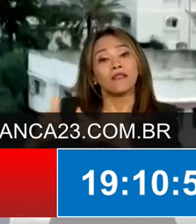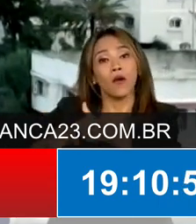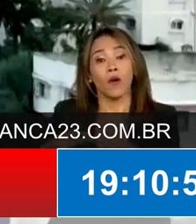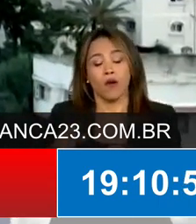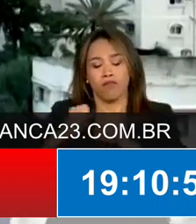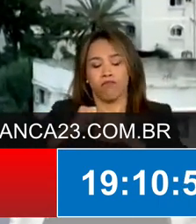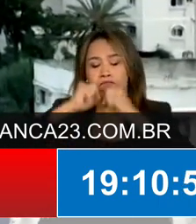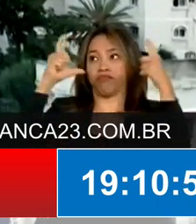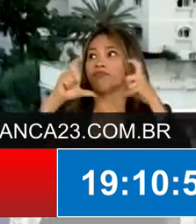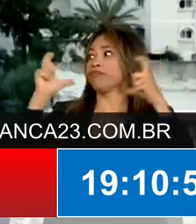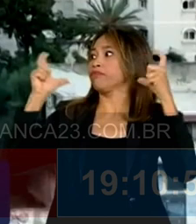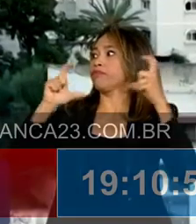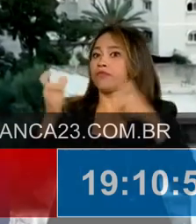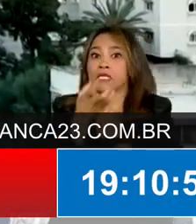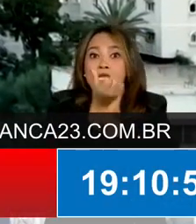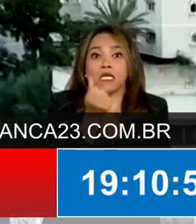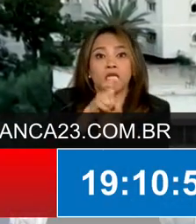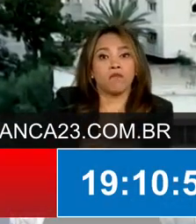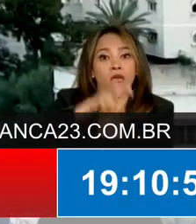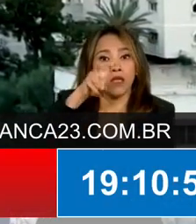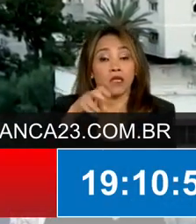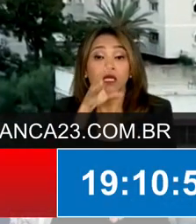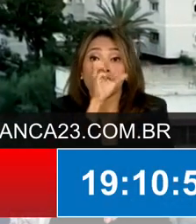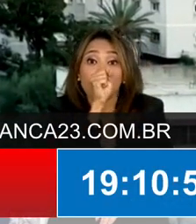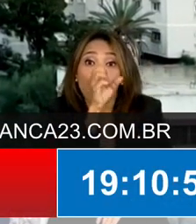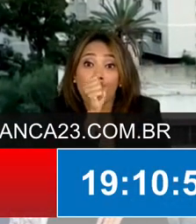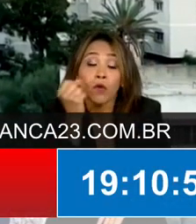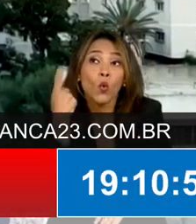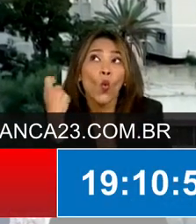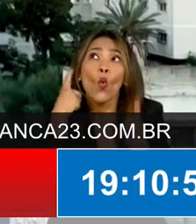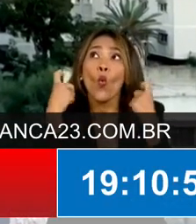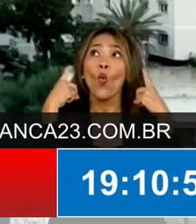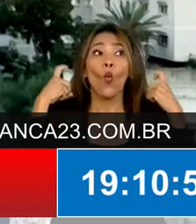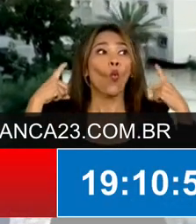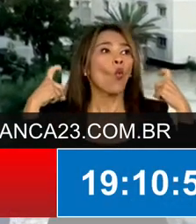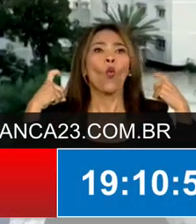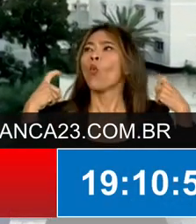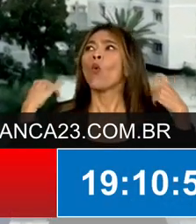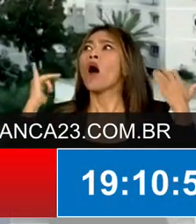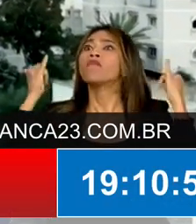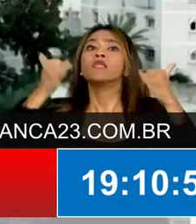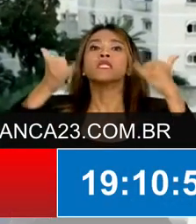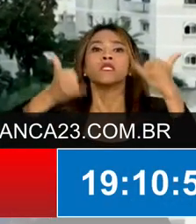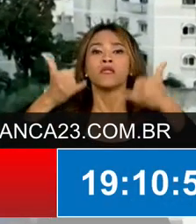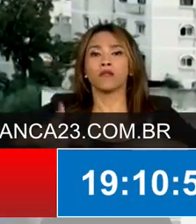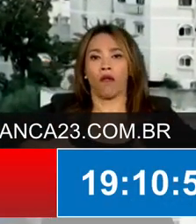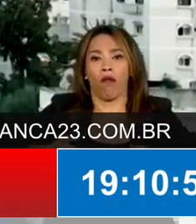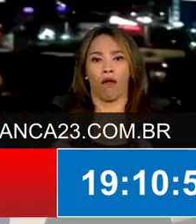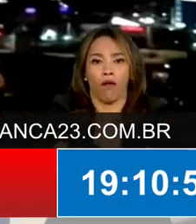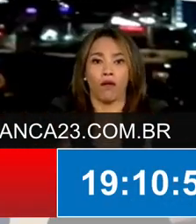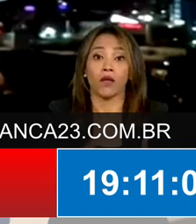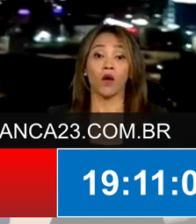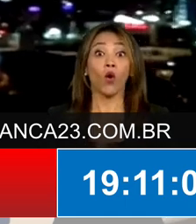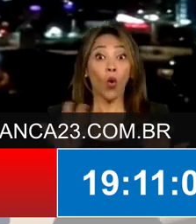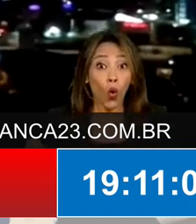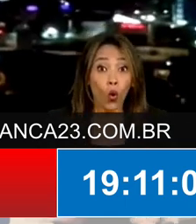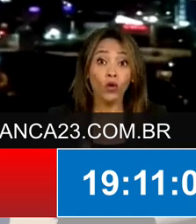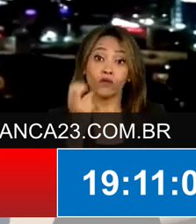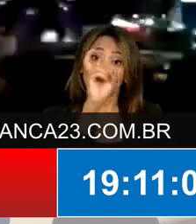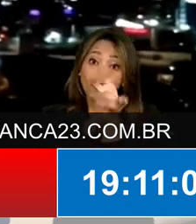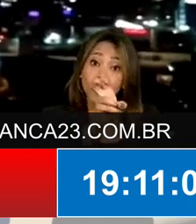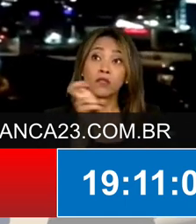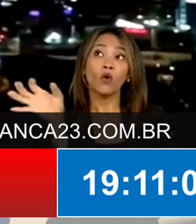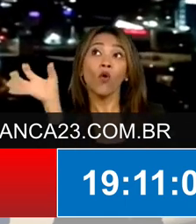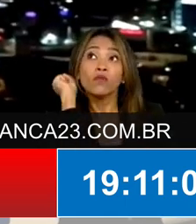acordados às 6:30 da manhã deste sábado com as sirenes de aviso de bombardeios hoje foram cinco sirenes que a gente